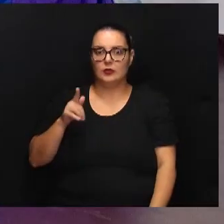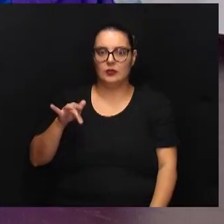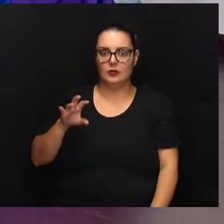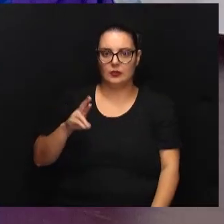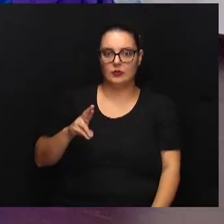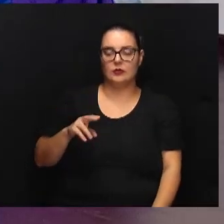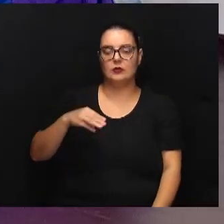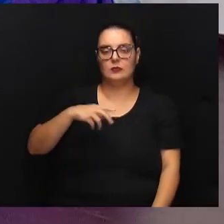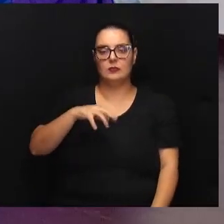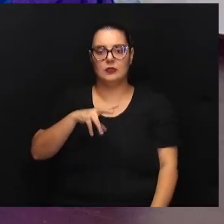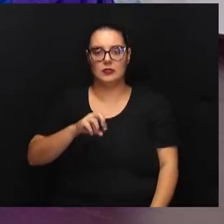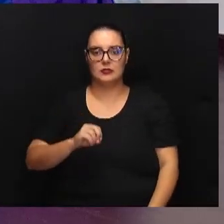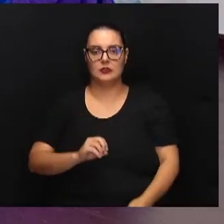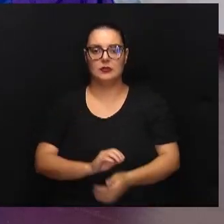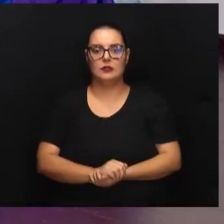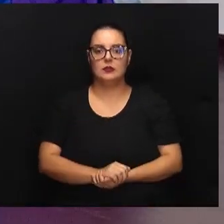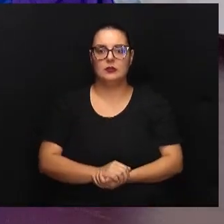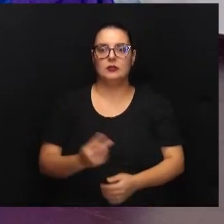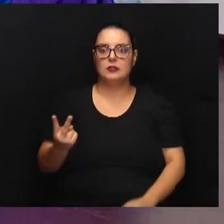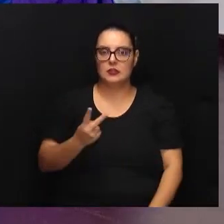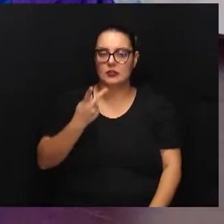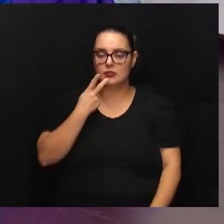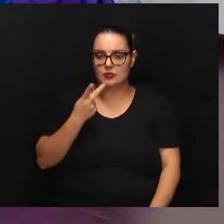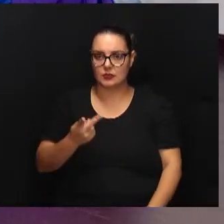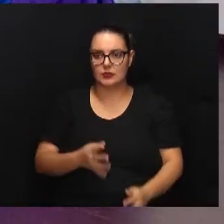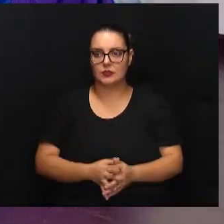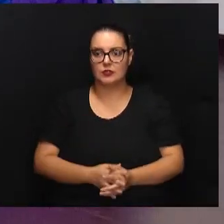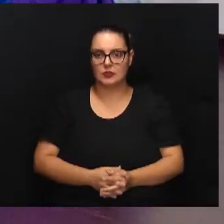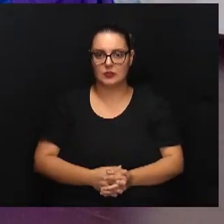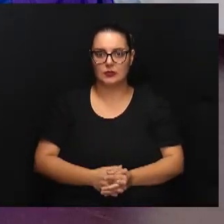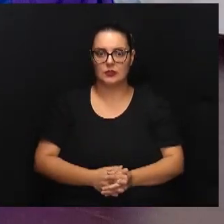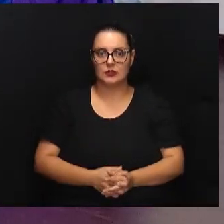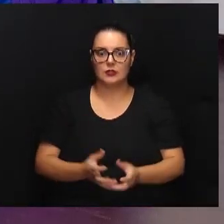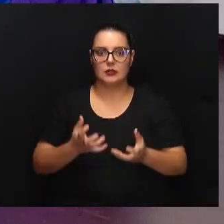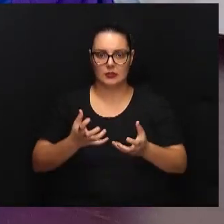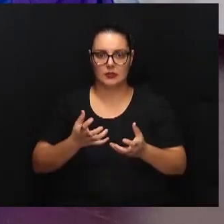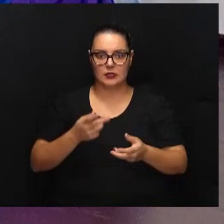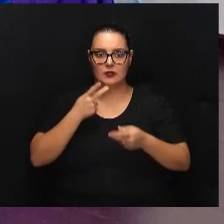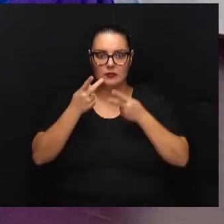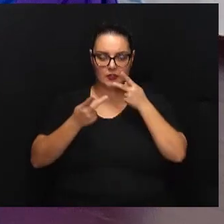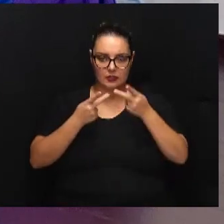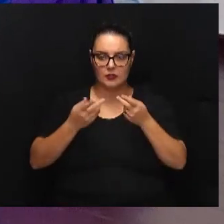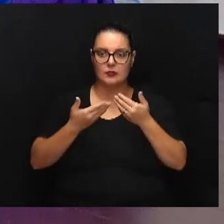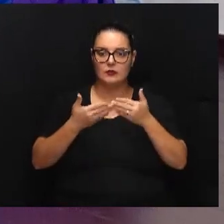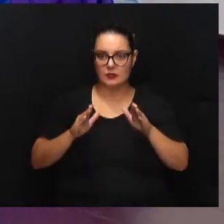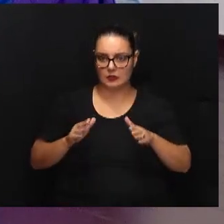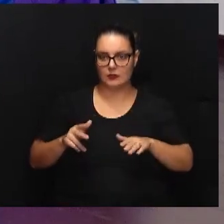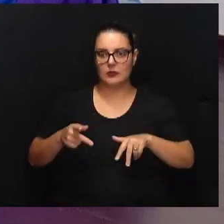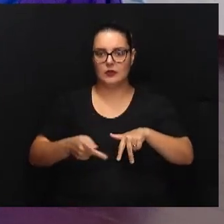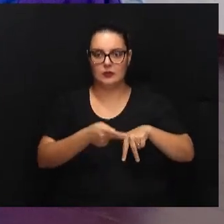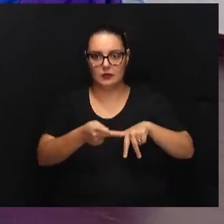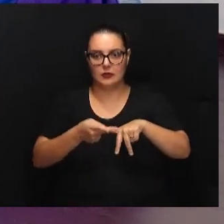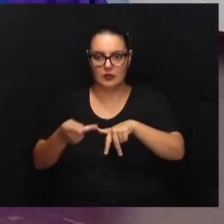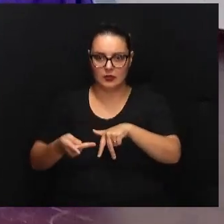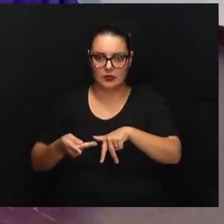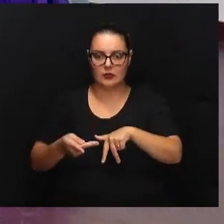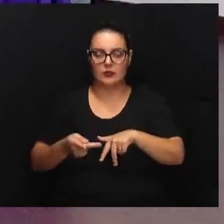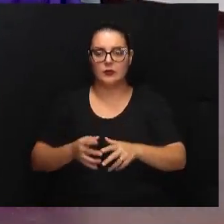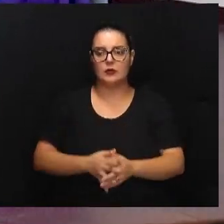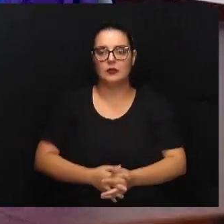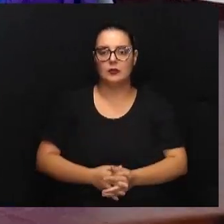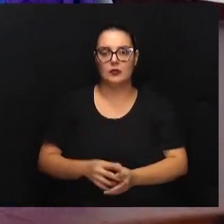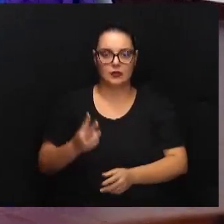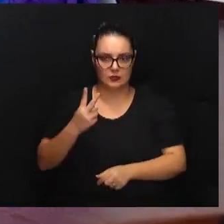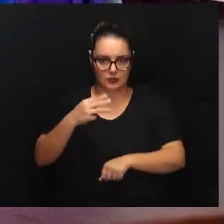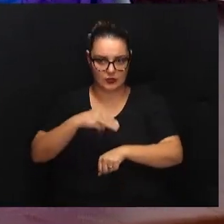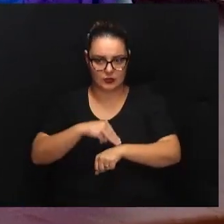falas, quem quiser fazer fala, né, a gente vai abrir um espaço para uma falinha do pessoal, de 2 minutinhos, né? E se